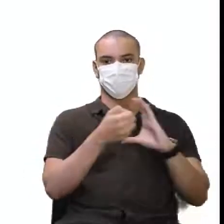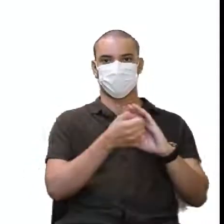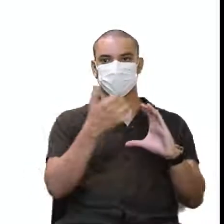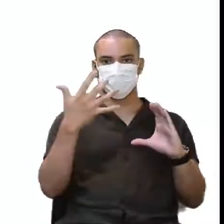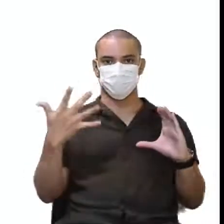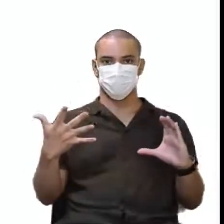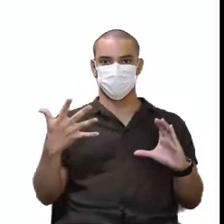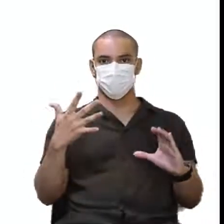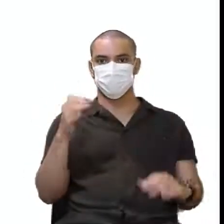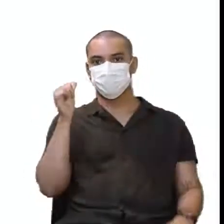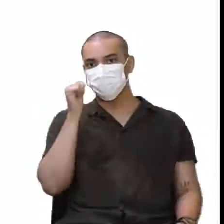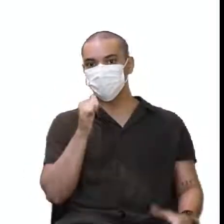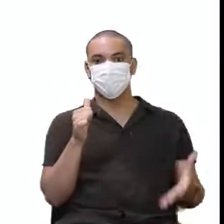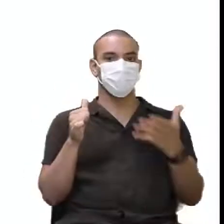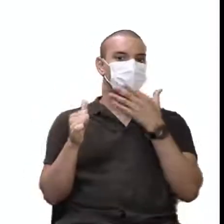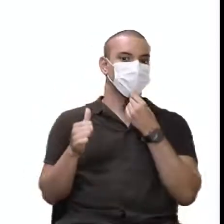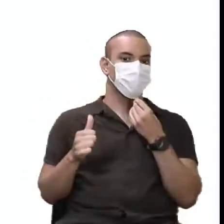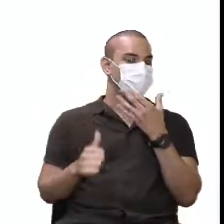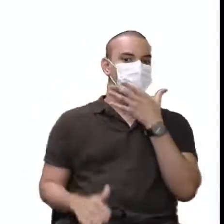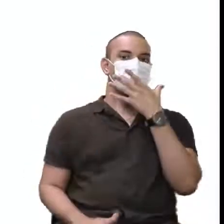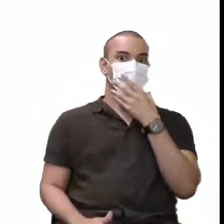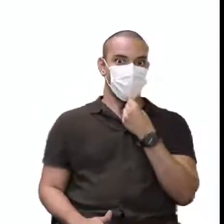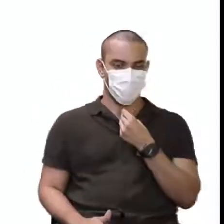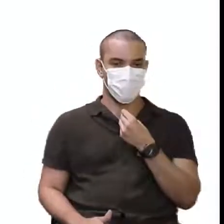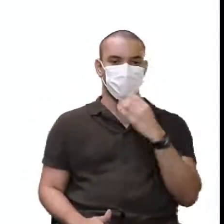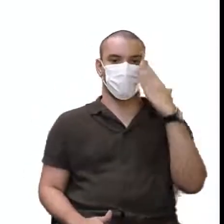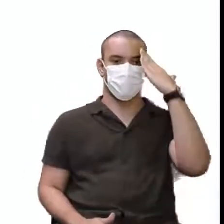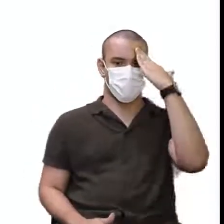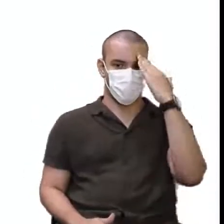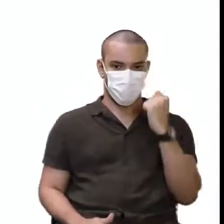as características masculinas, ele fez o quê?